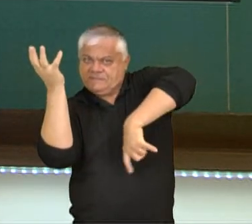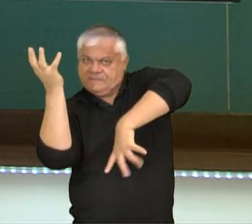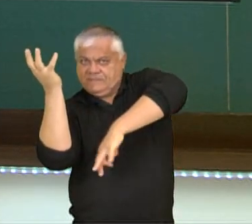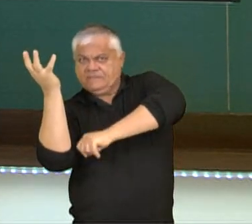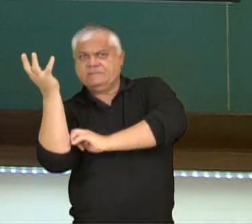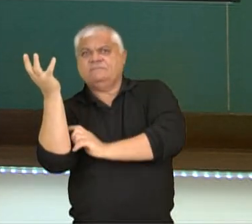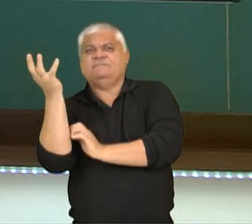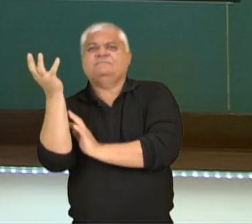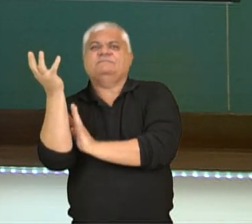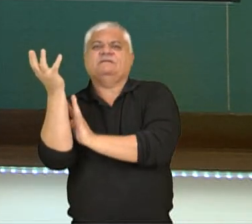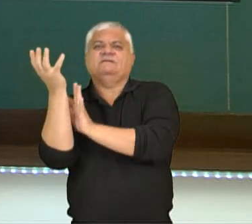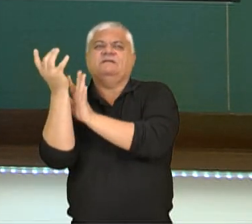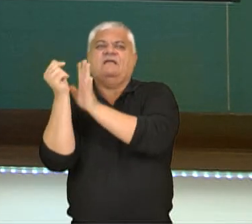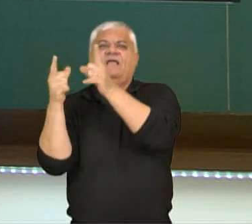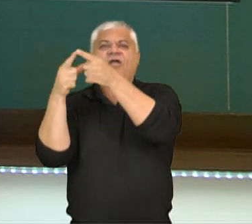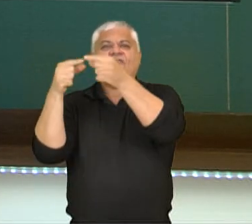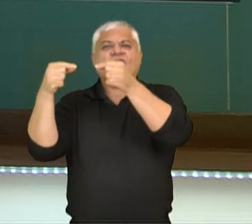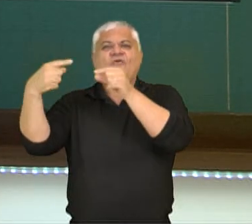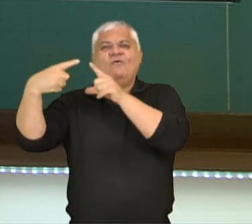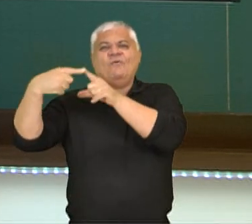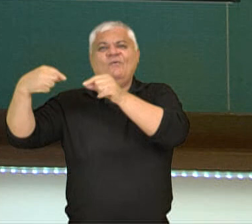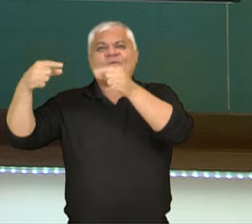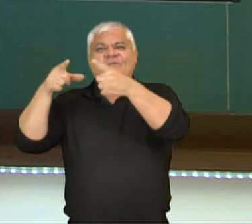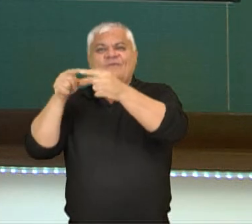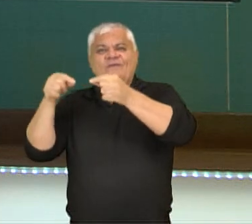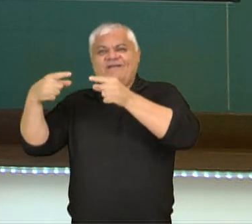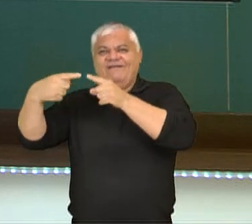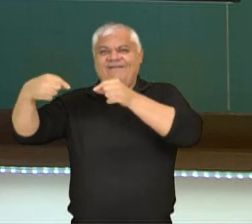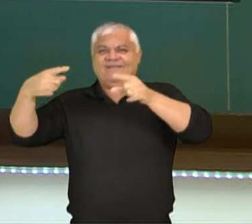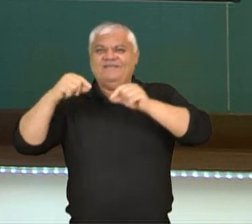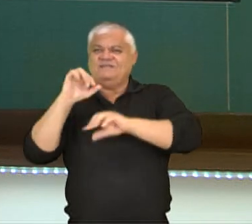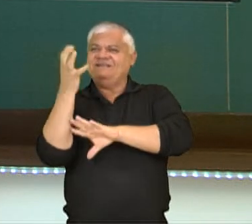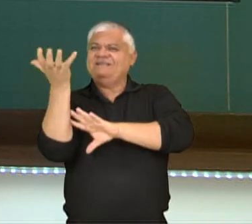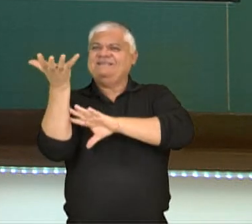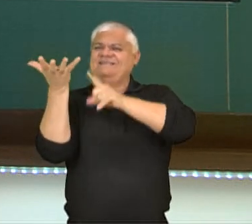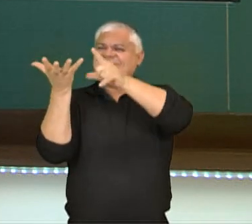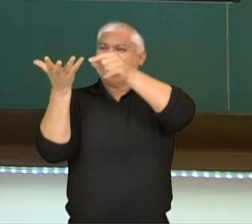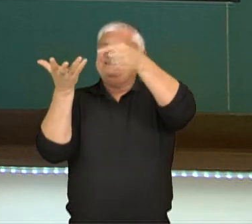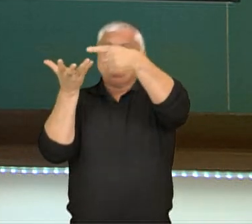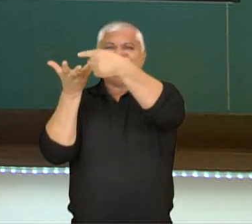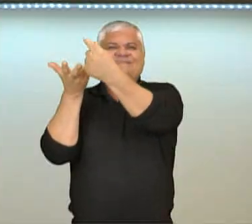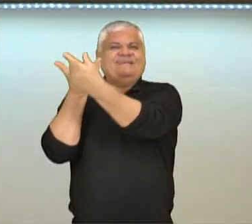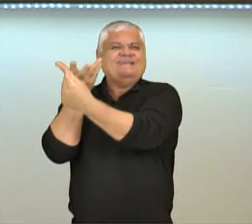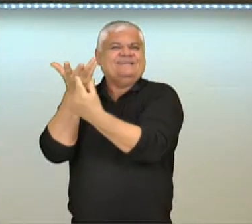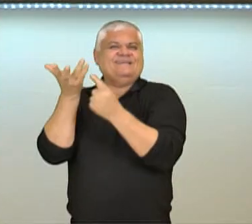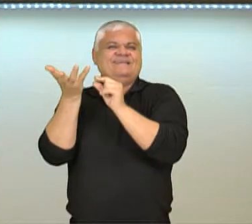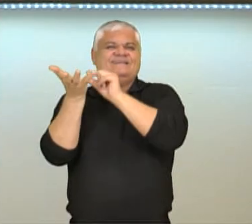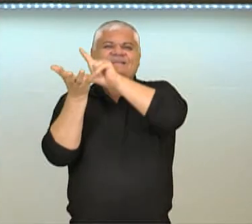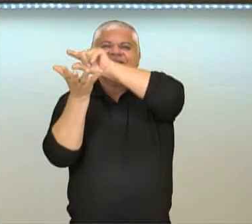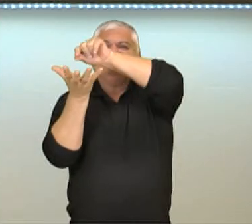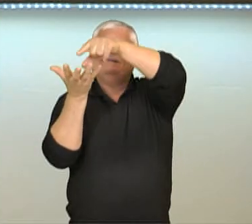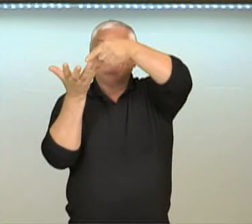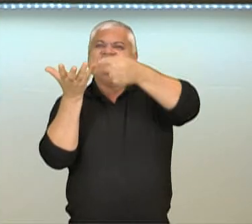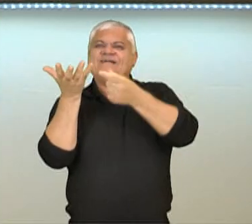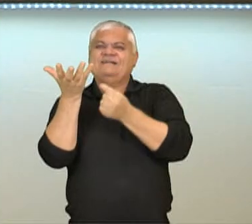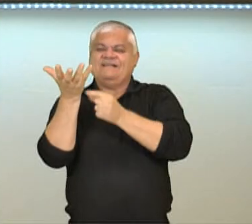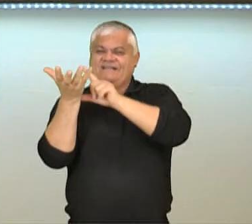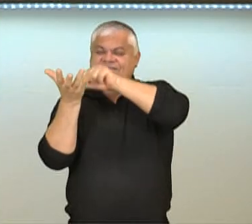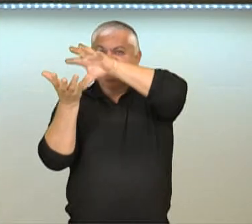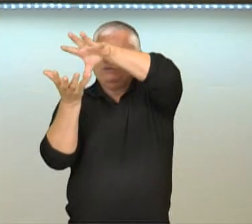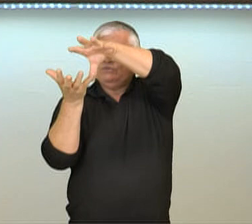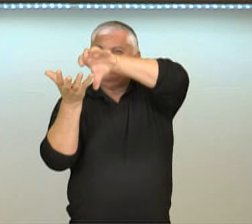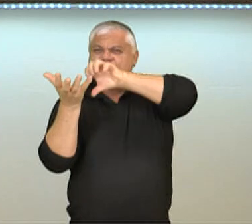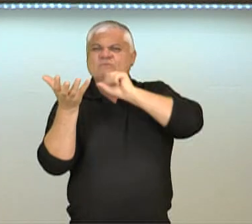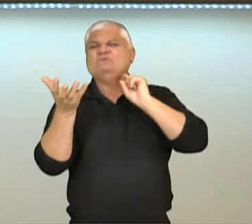folhas, este outro órgão vegetal específico que vai captar que vai absorver o gás carbônico e